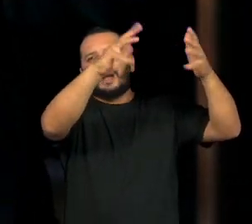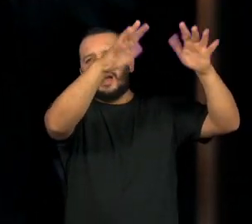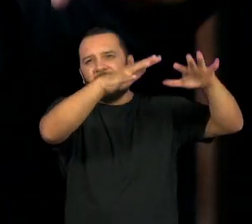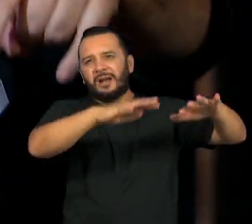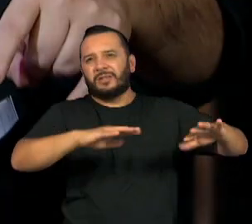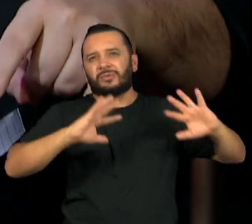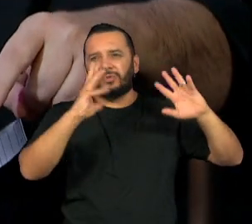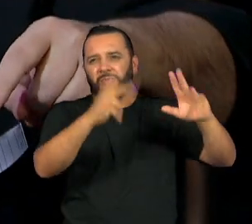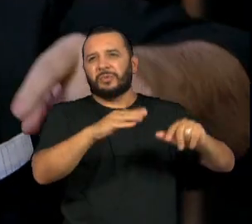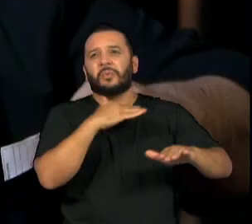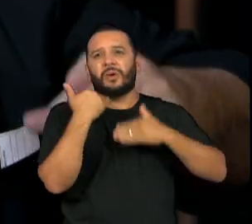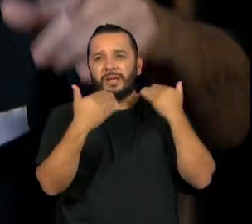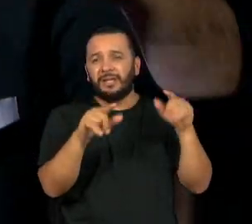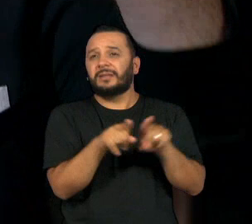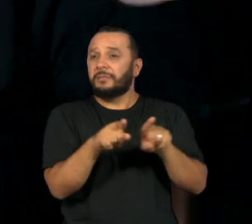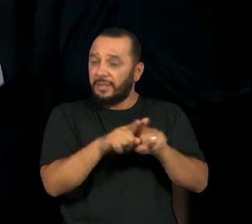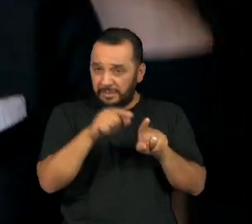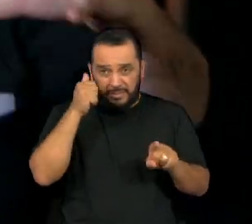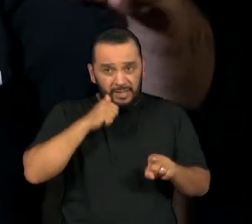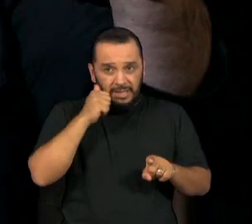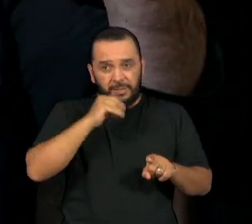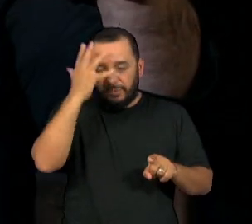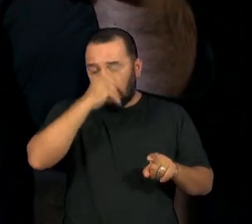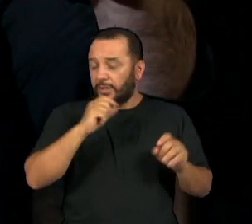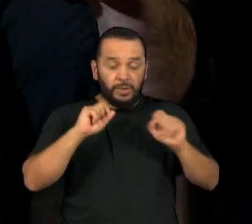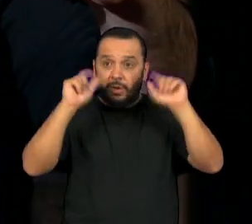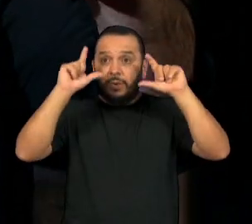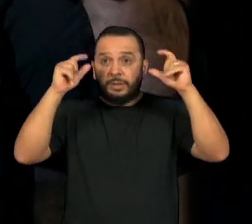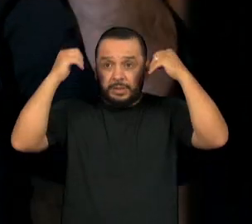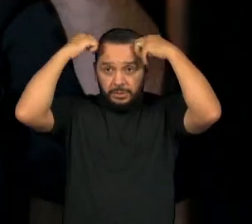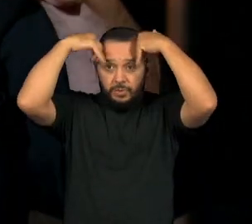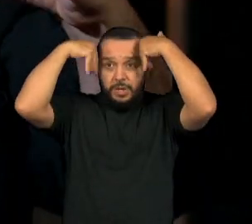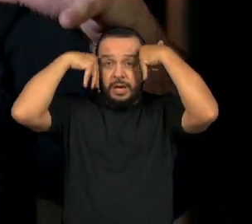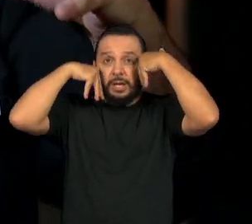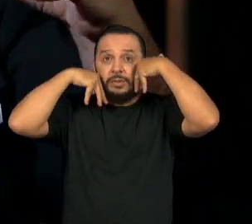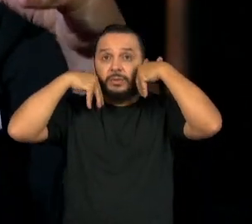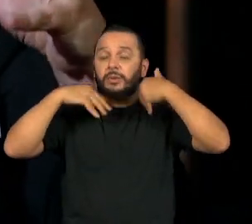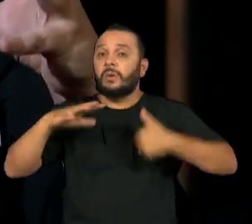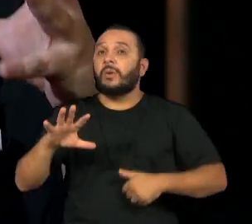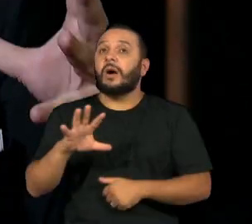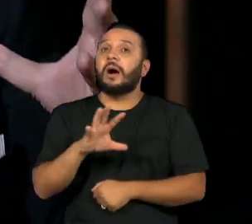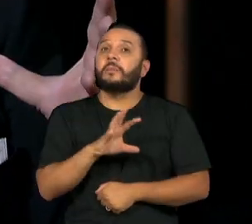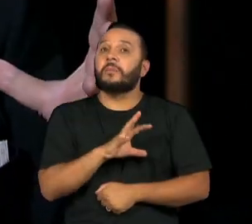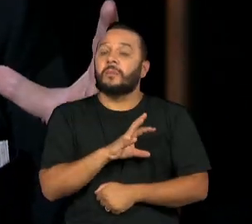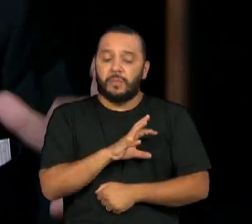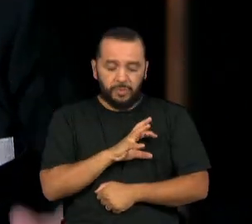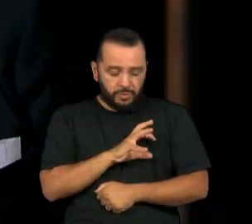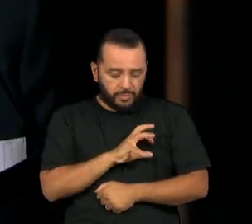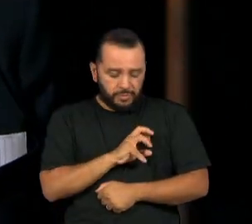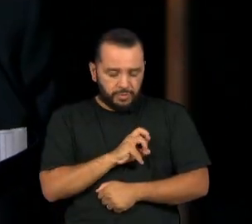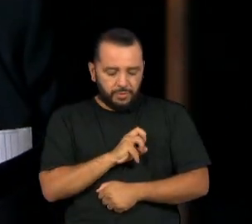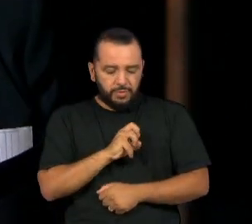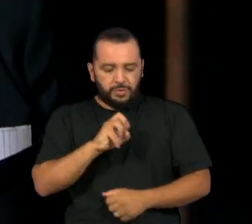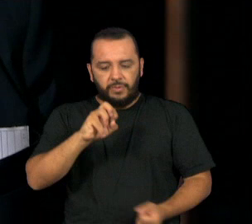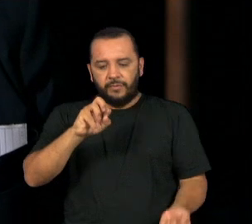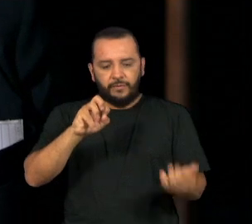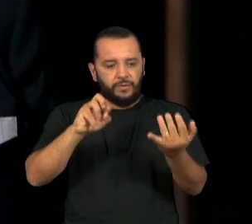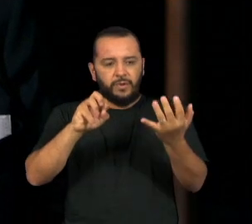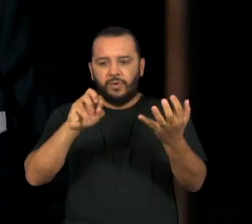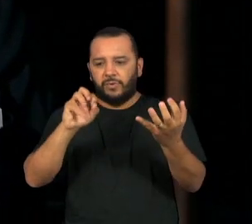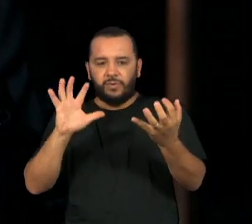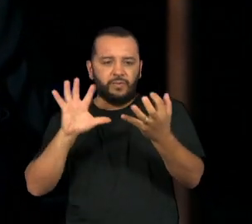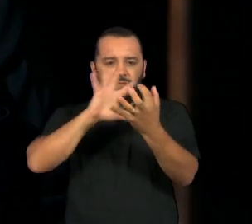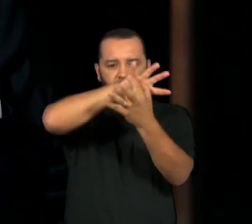mundo, incluindo a menina, e aí eu acordei suado, eu falei, o amor comeu fogo para matar o que não